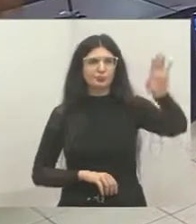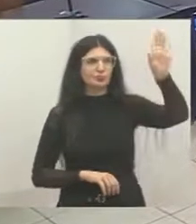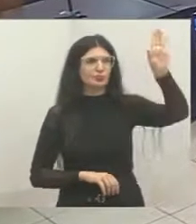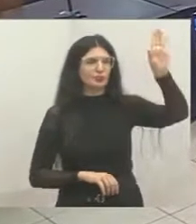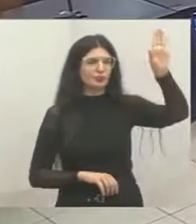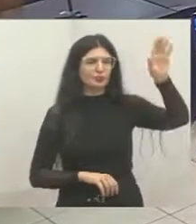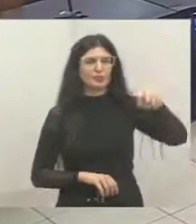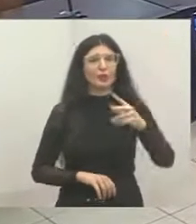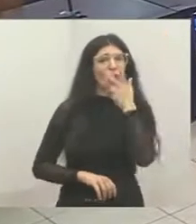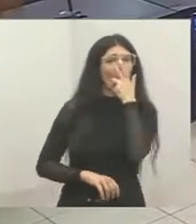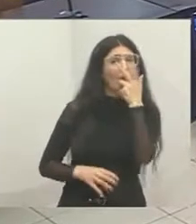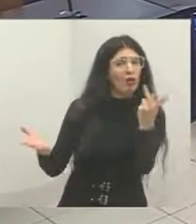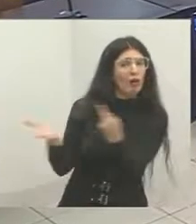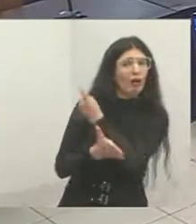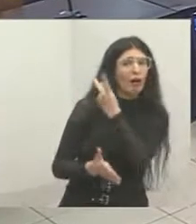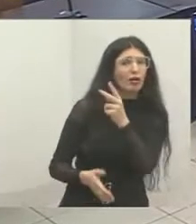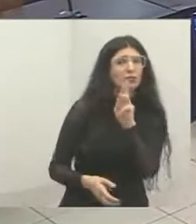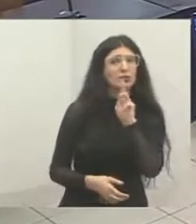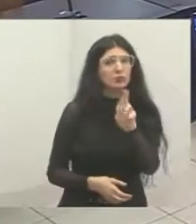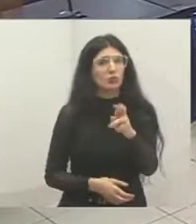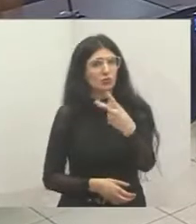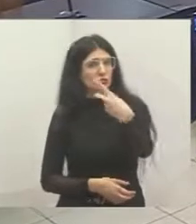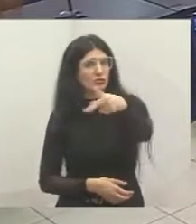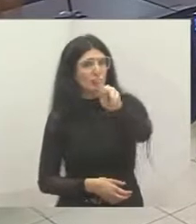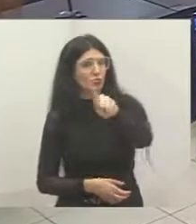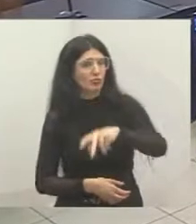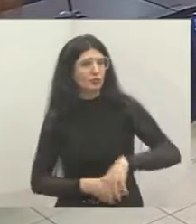acho que está equivocada a sua resposta. Não